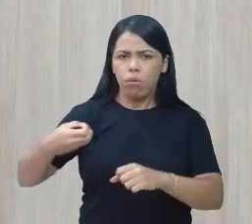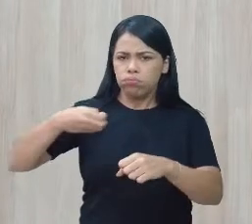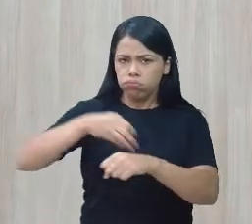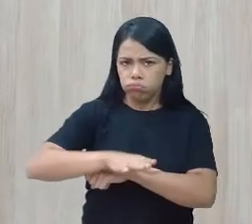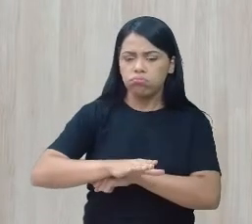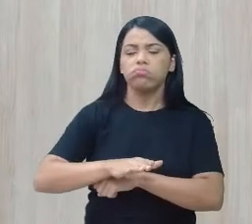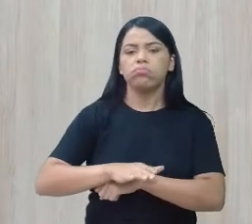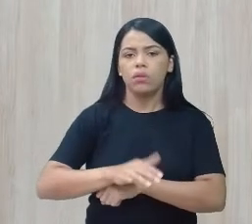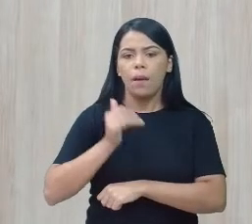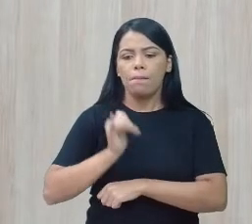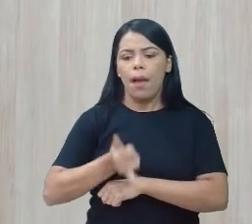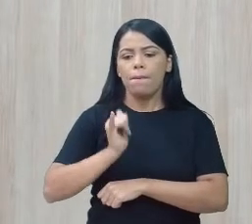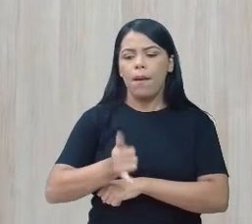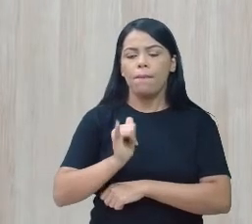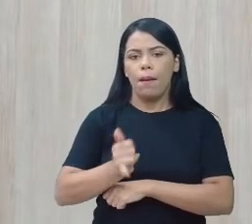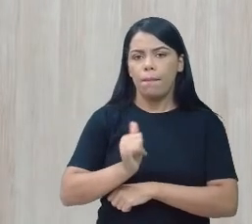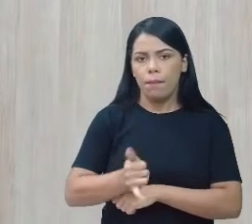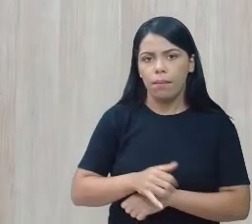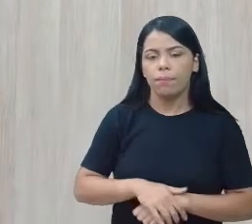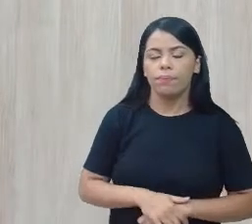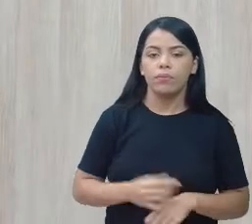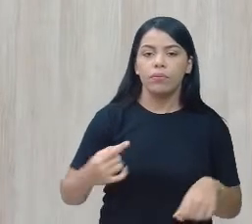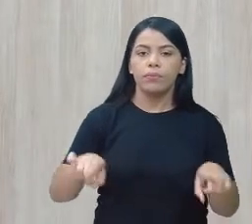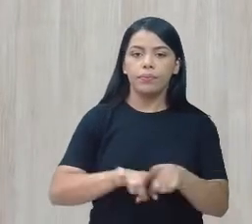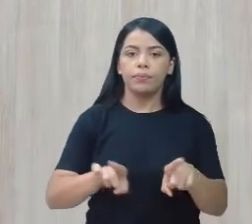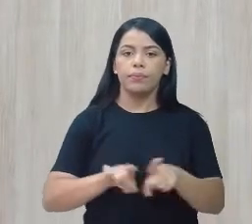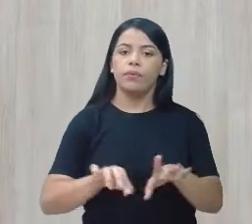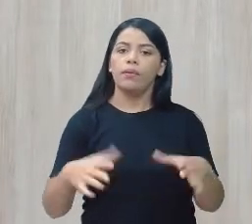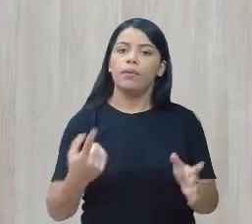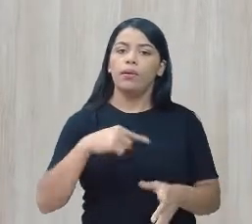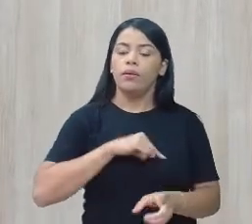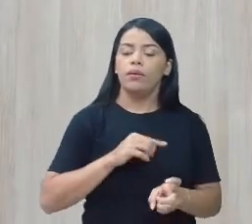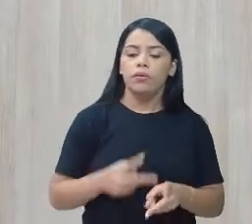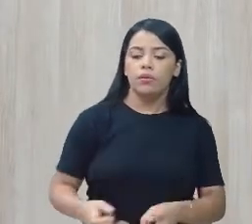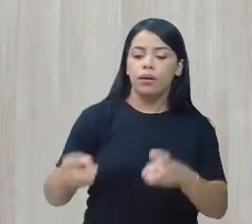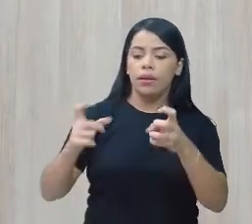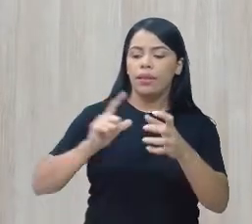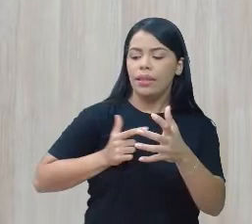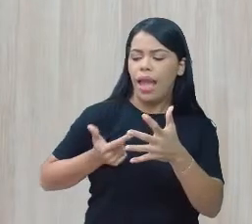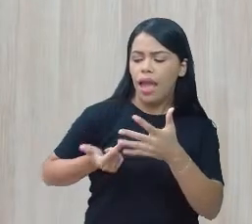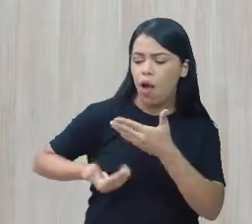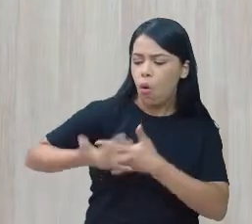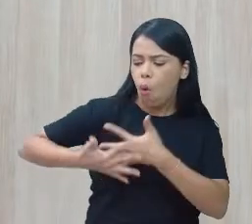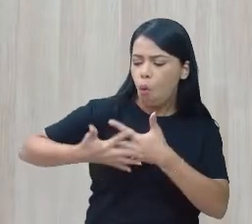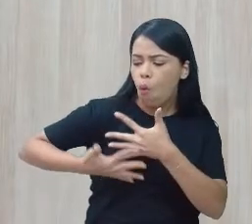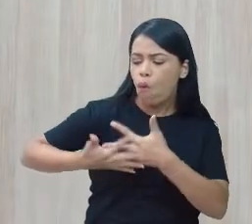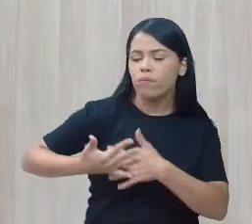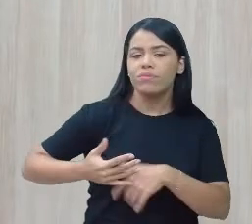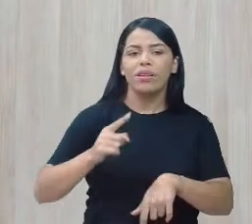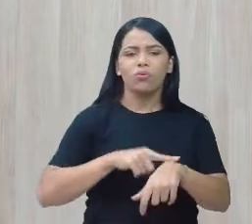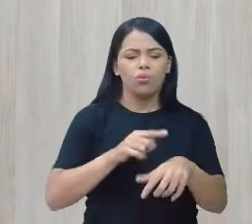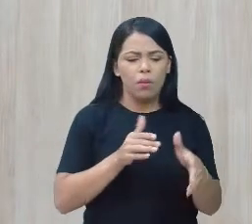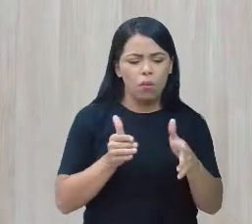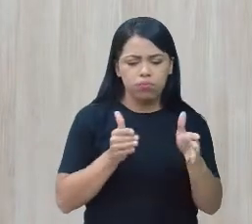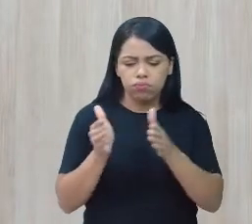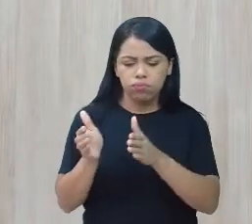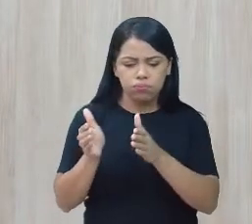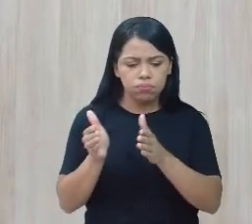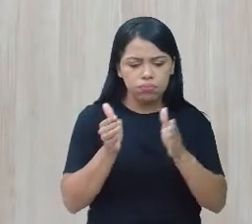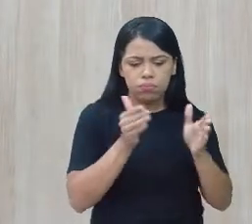por meio da narrativa também. E aí a gente percebe uma certa confusão no tempo dessa história.